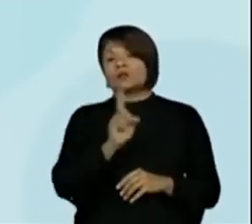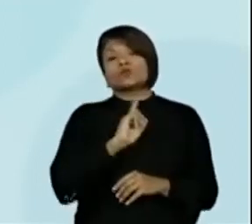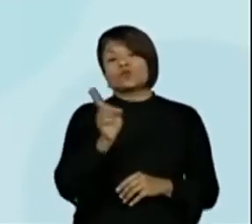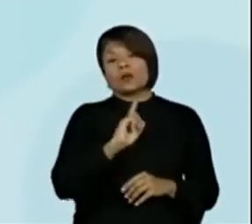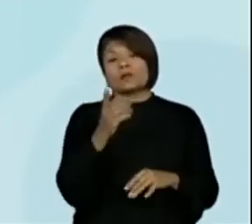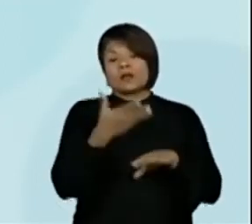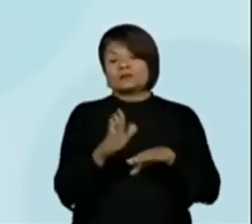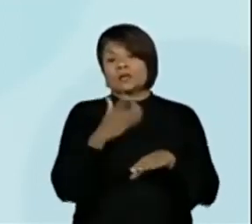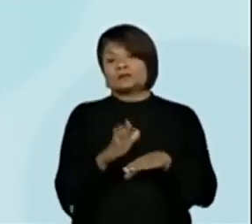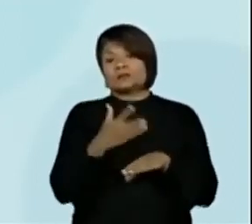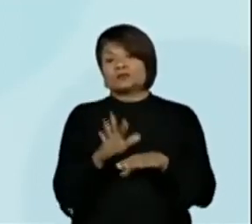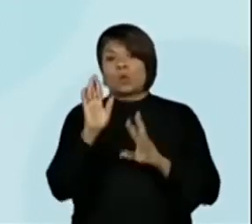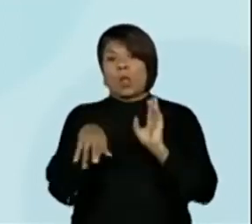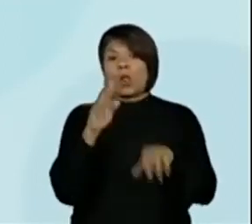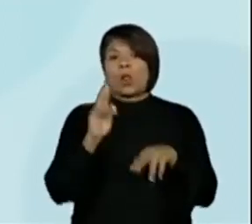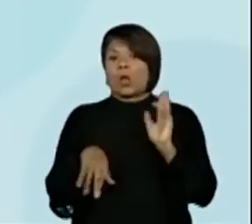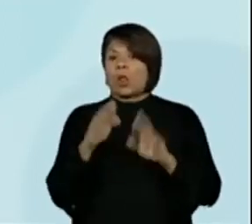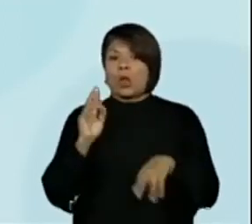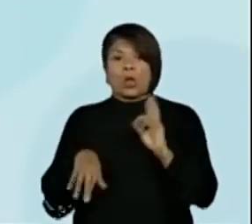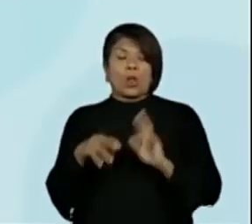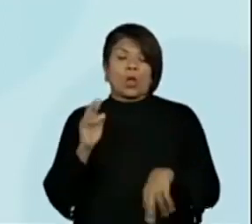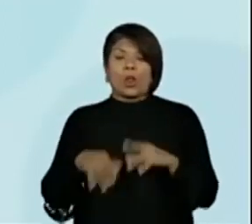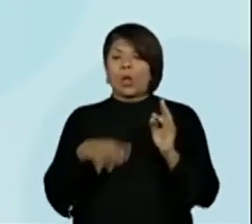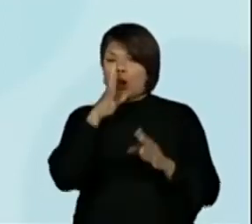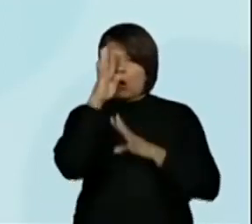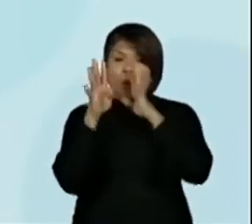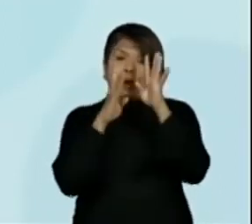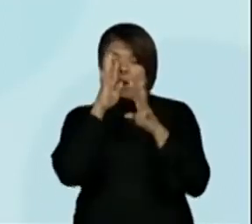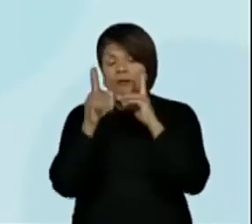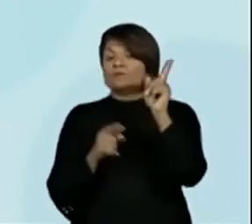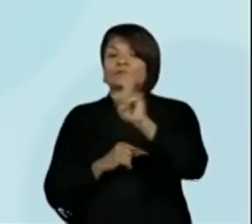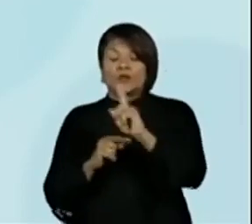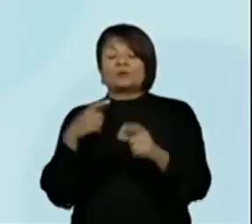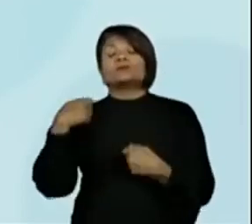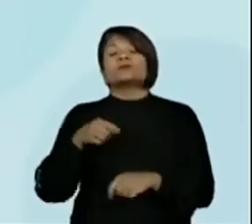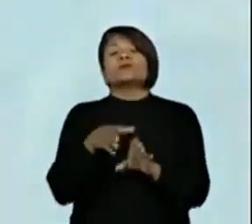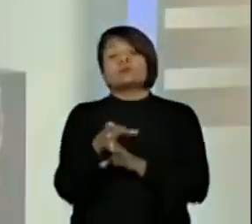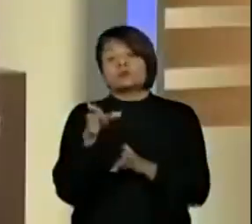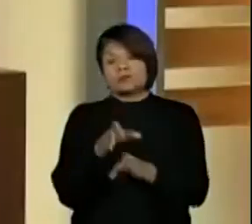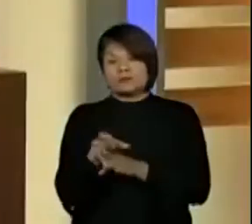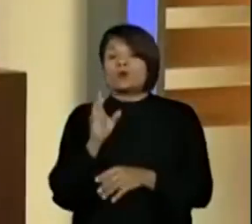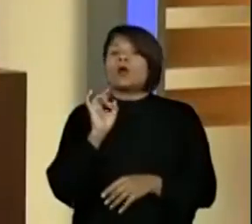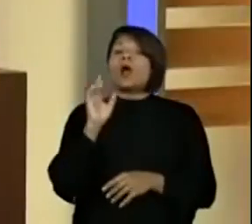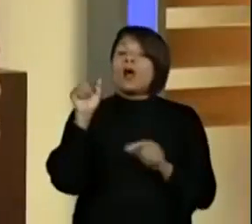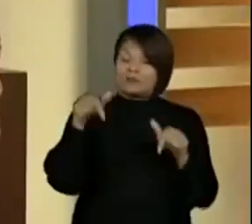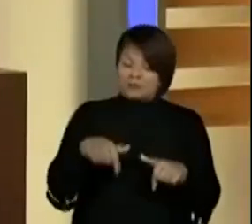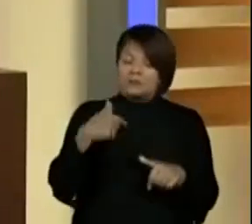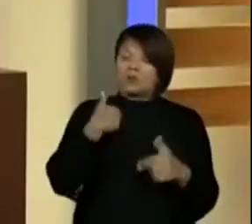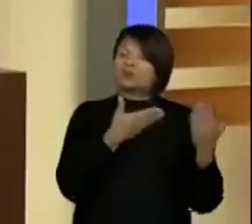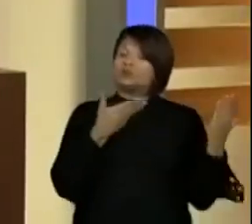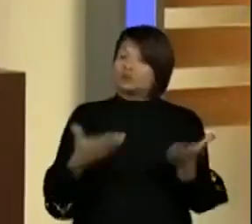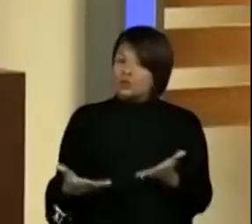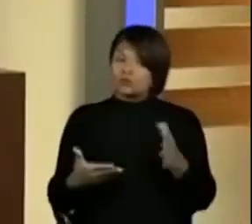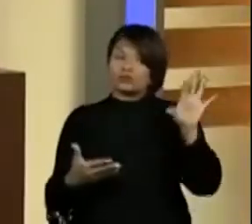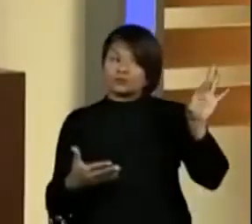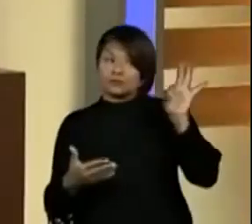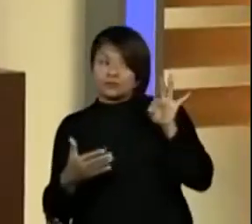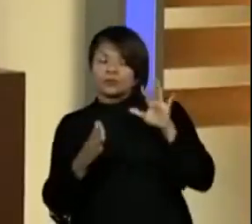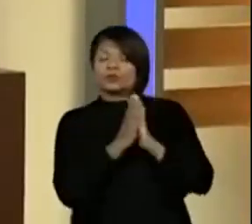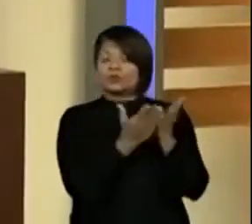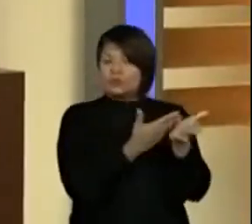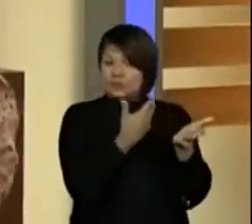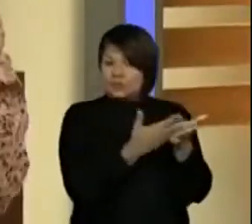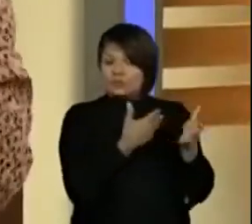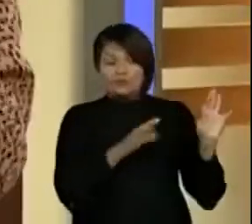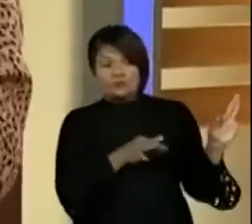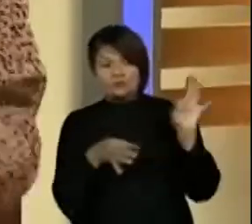fazendo os exercícios sem a orientação do professor. A ideia é eu trazer textos para a gente discutir juntos. Então eu peguei os textos do